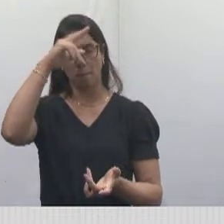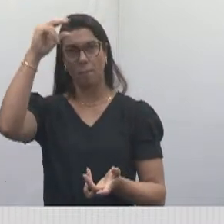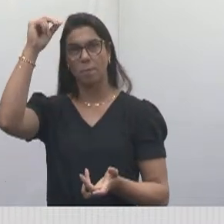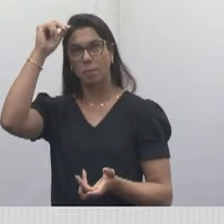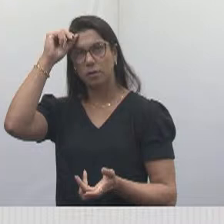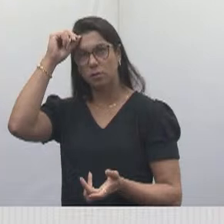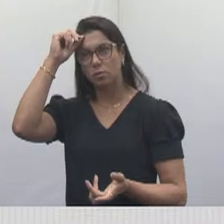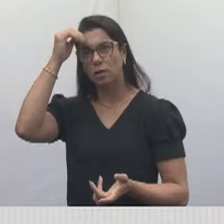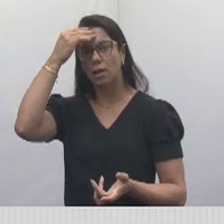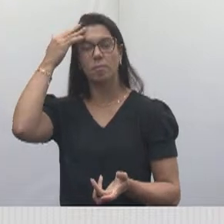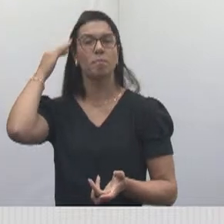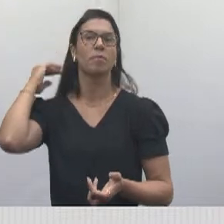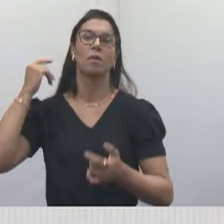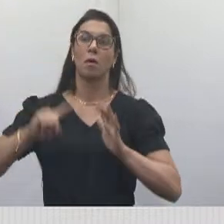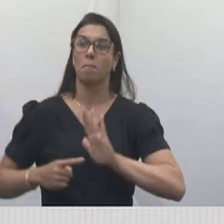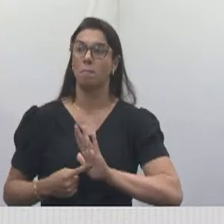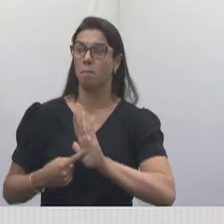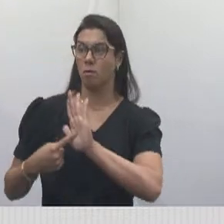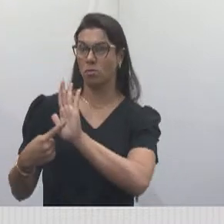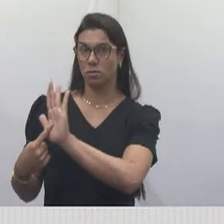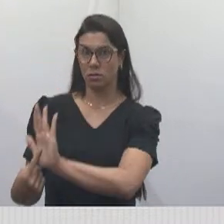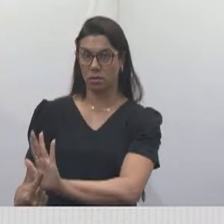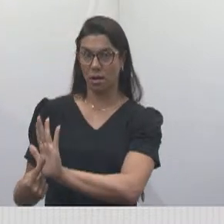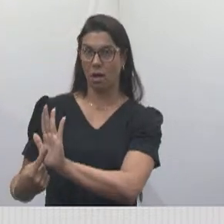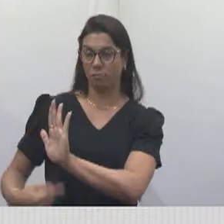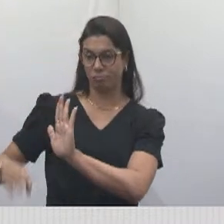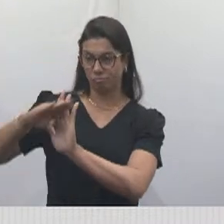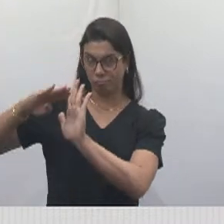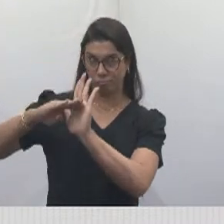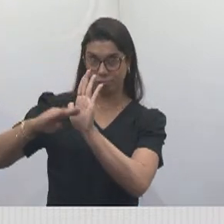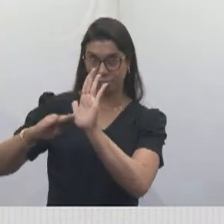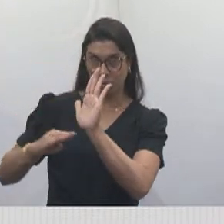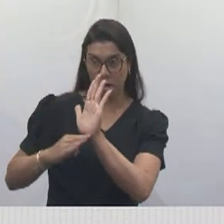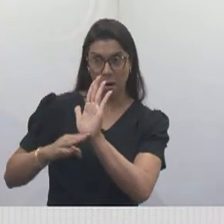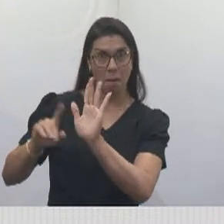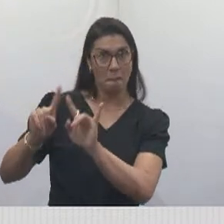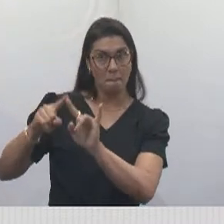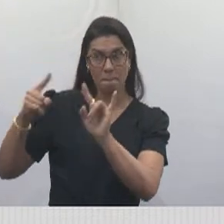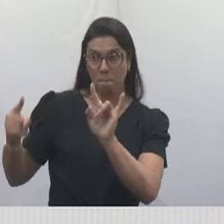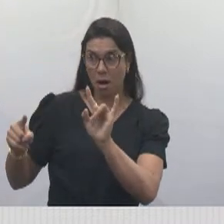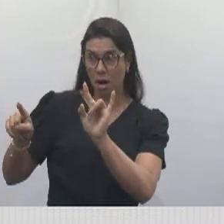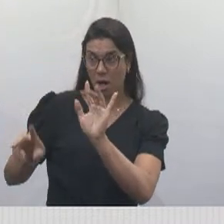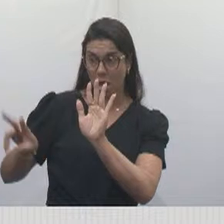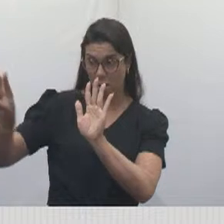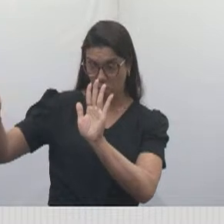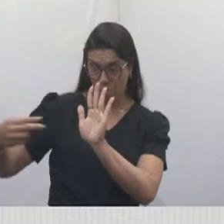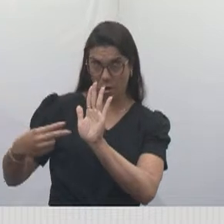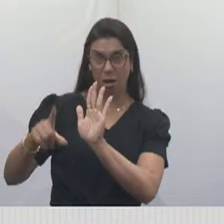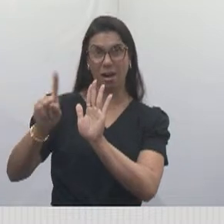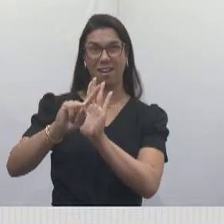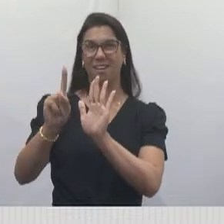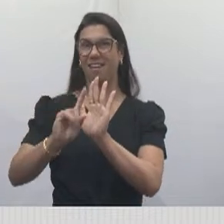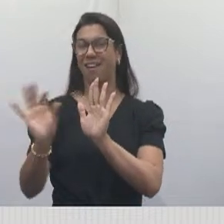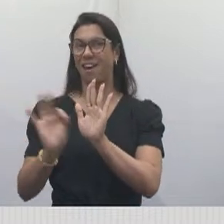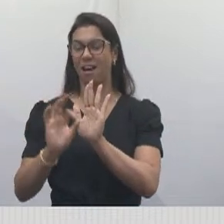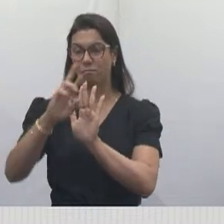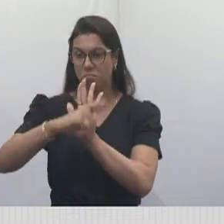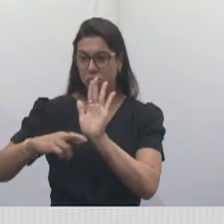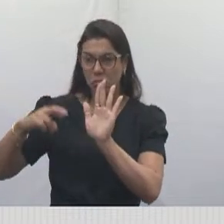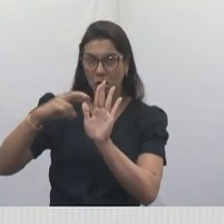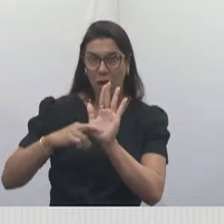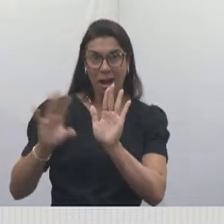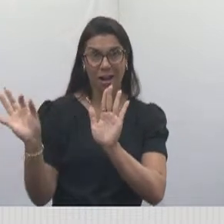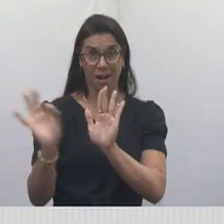tribunal não conferia. Não precisam acreditar em mim, bastam abrir o